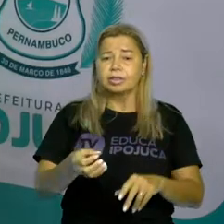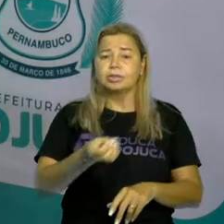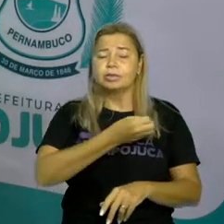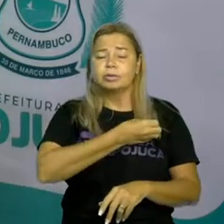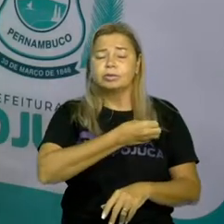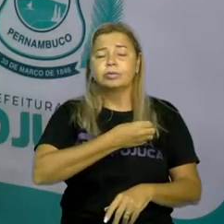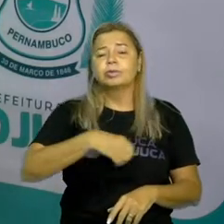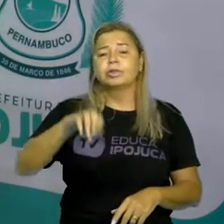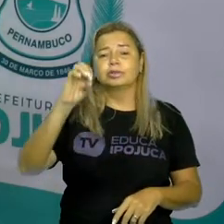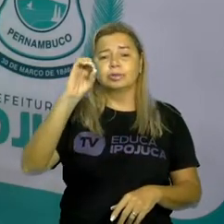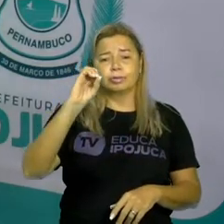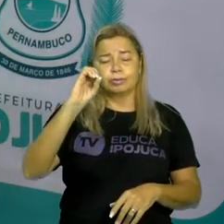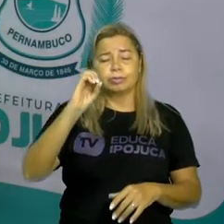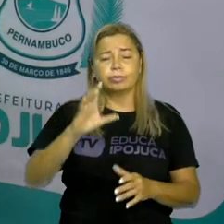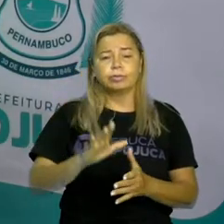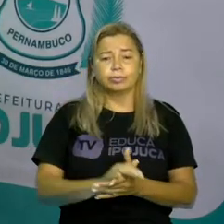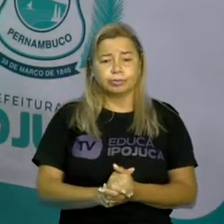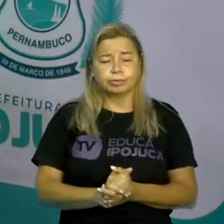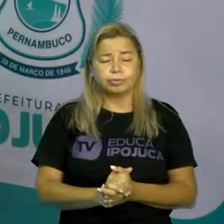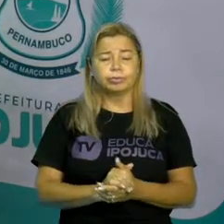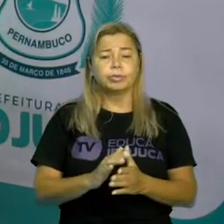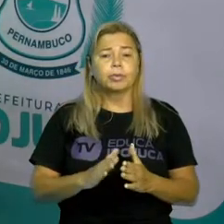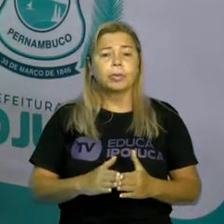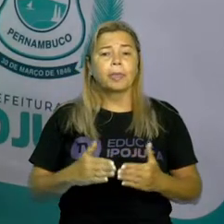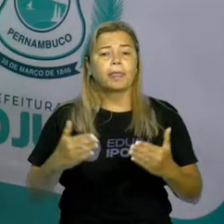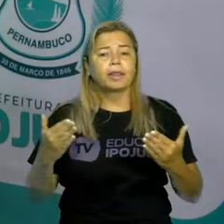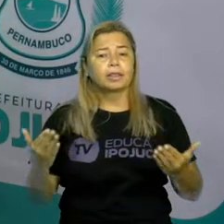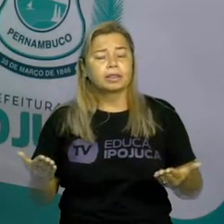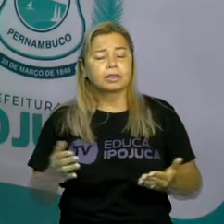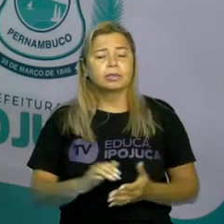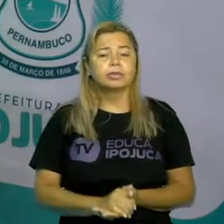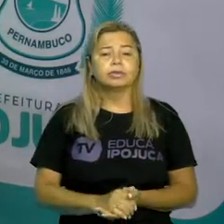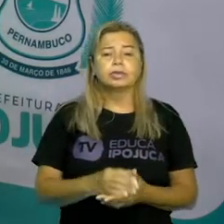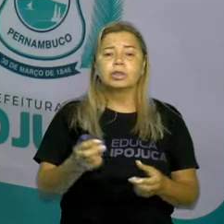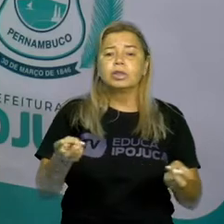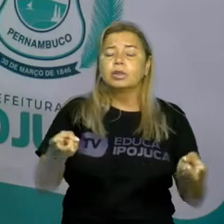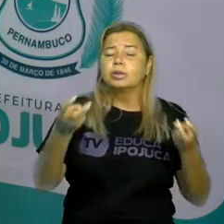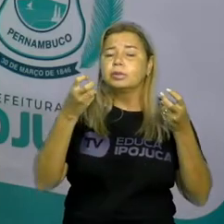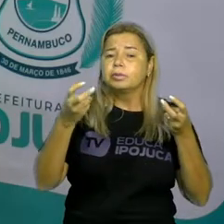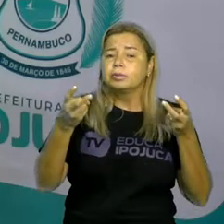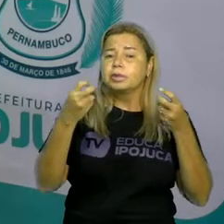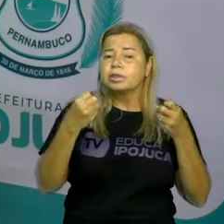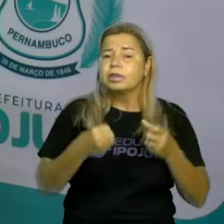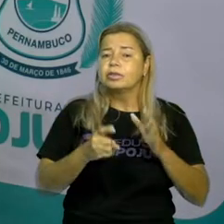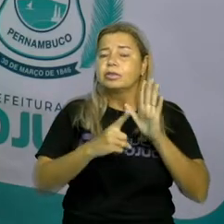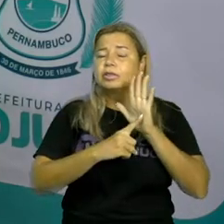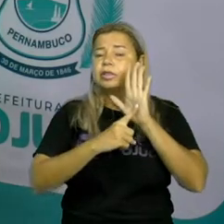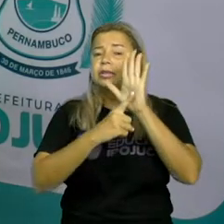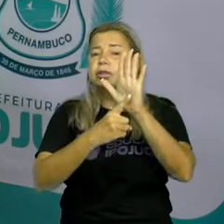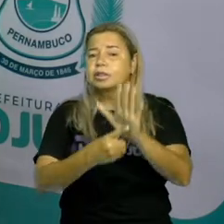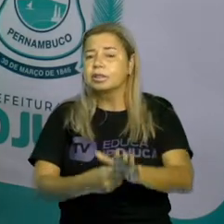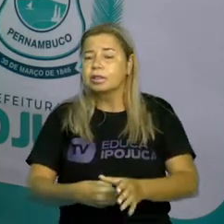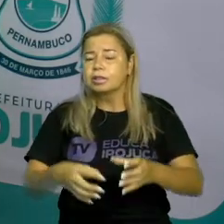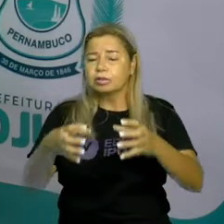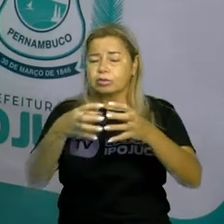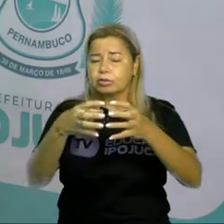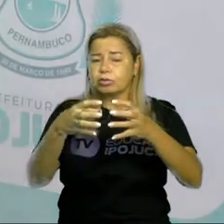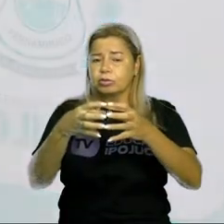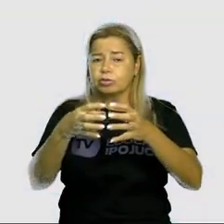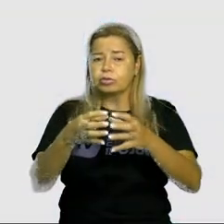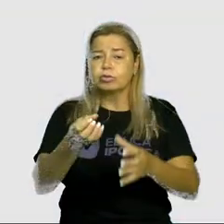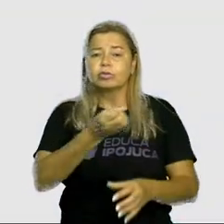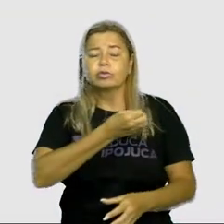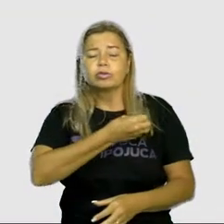metade depois essa definição observa-se que a seguir a representação do conjunto dos números racionais